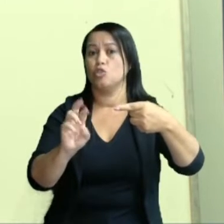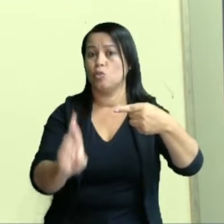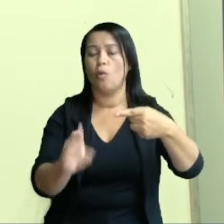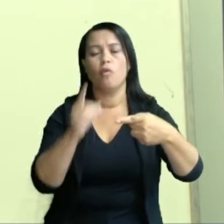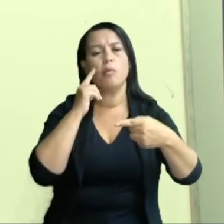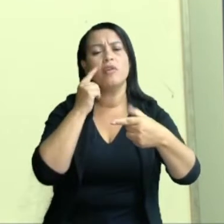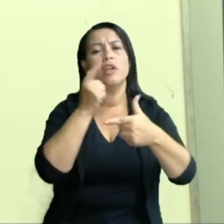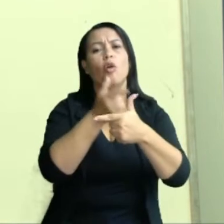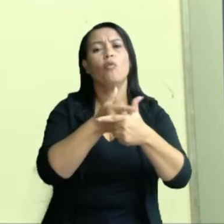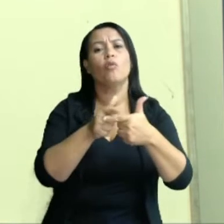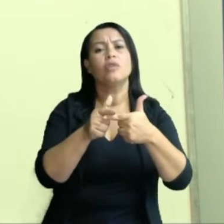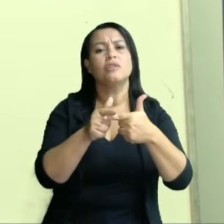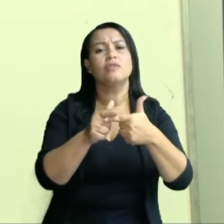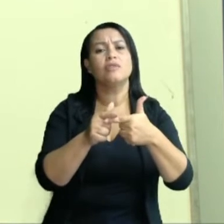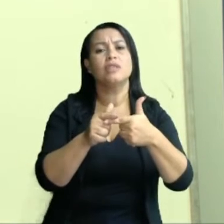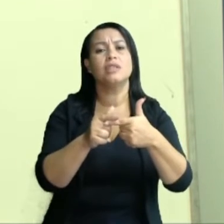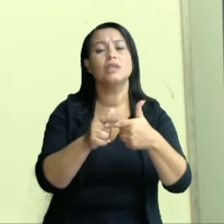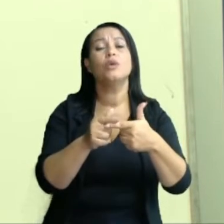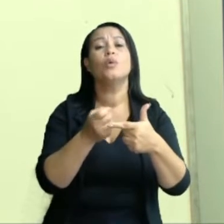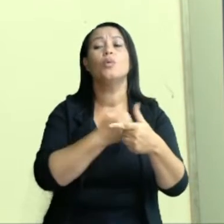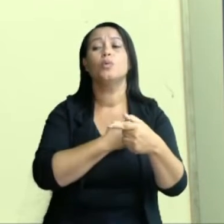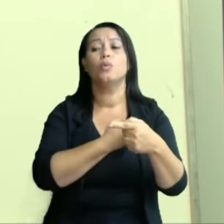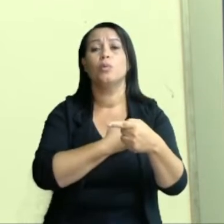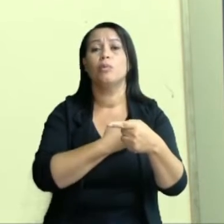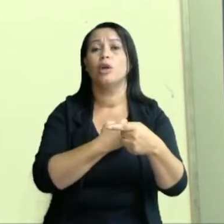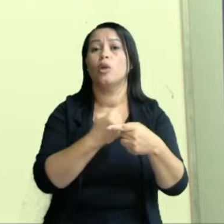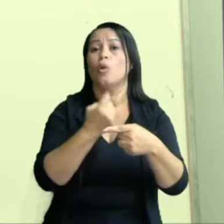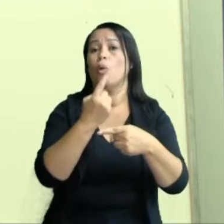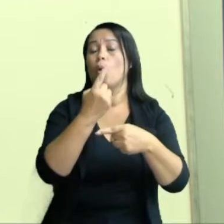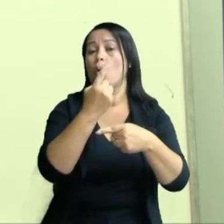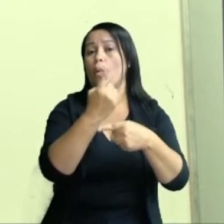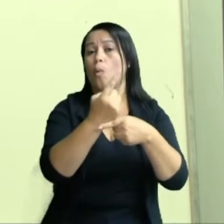vou dividir esse número. 1 é